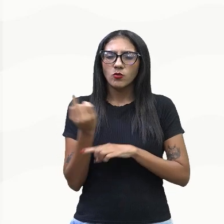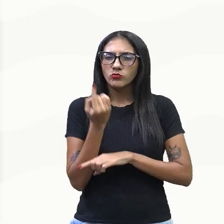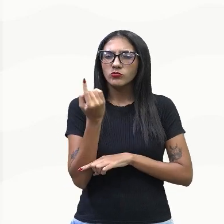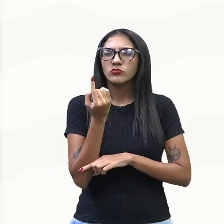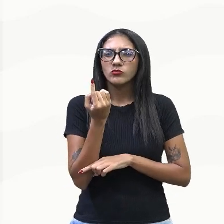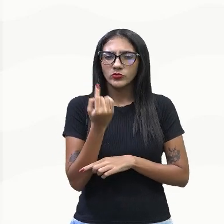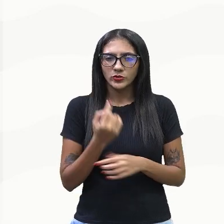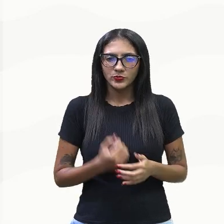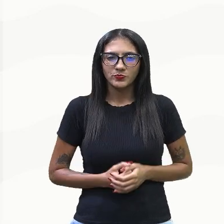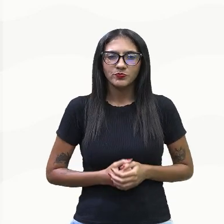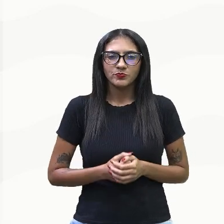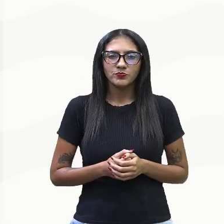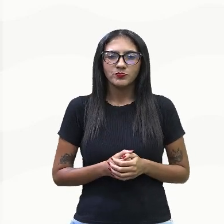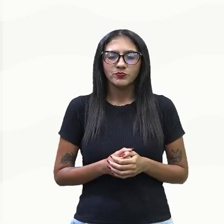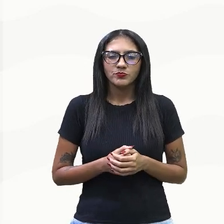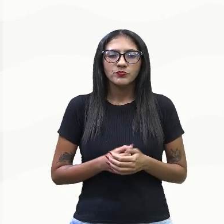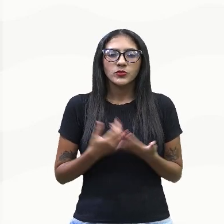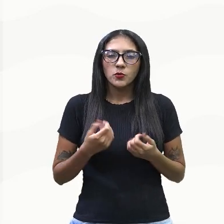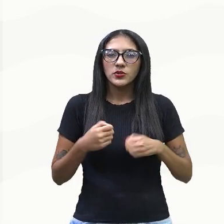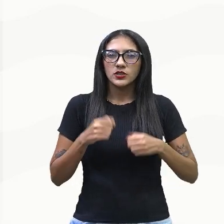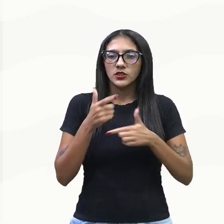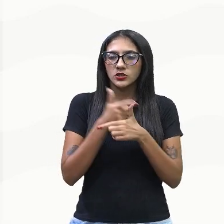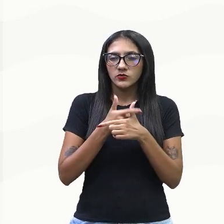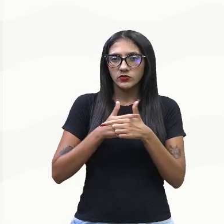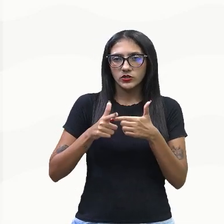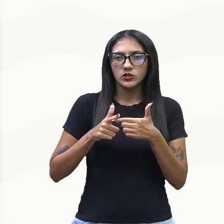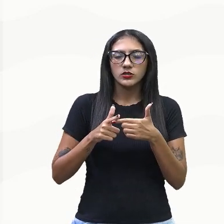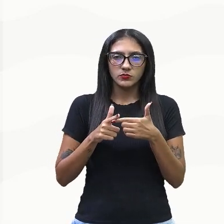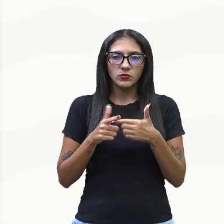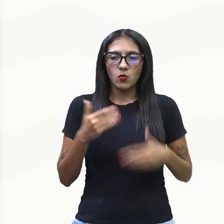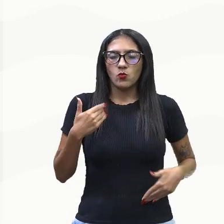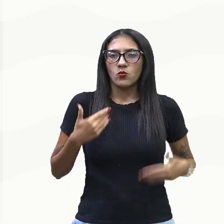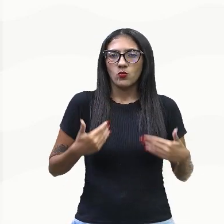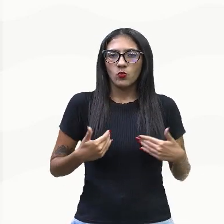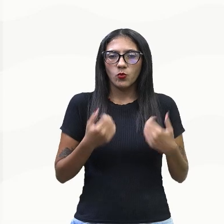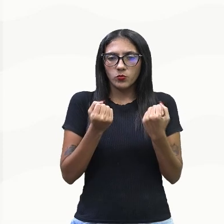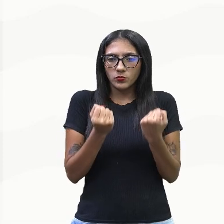Basta dividir o peso